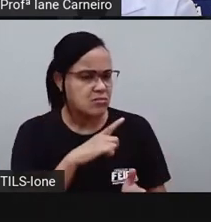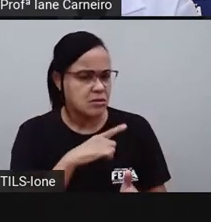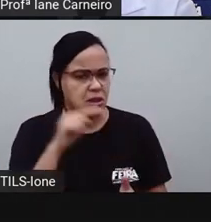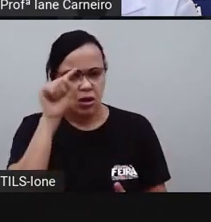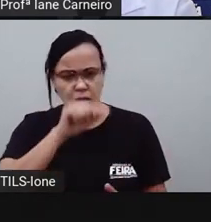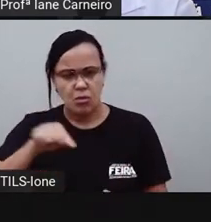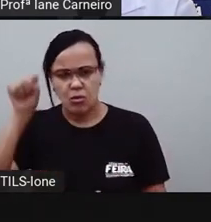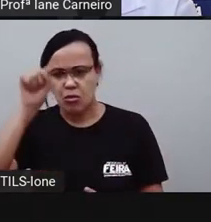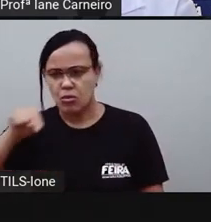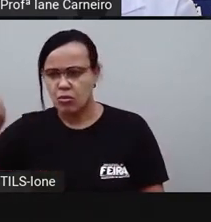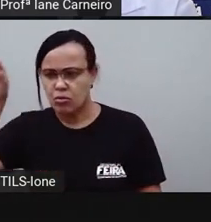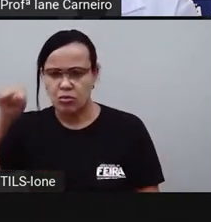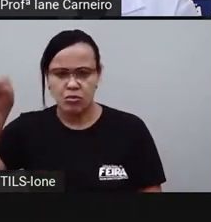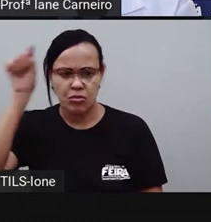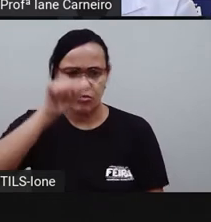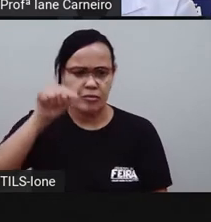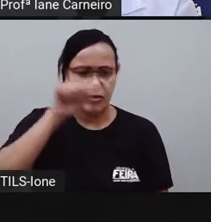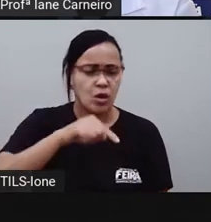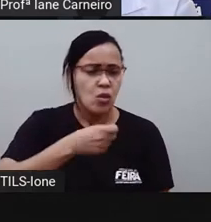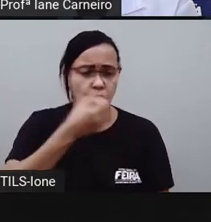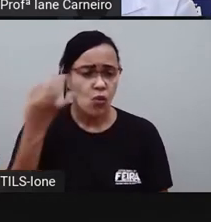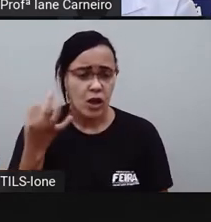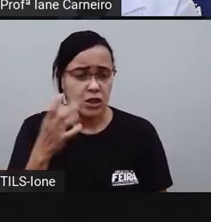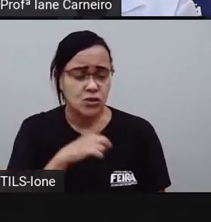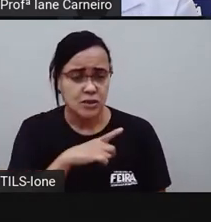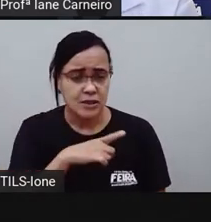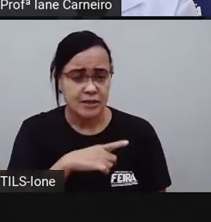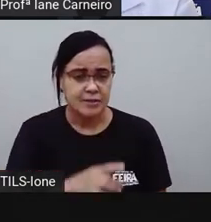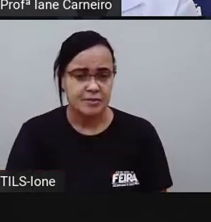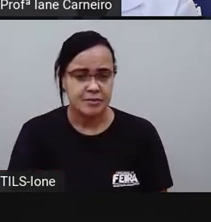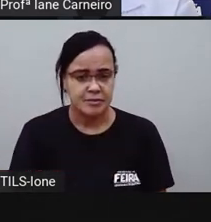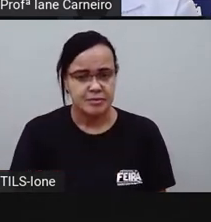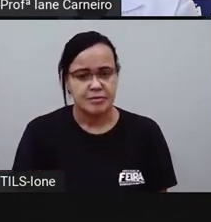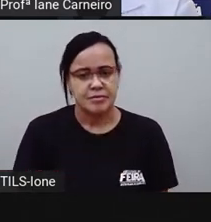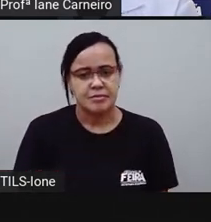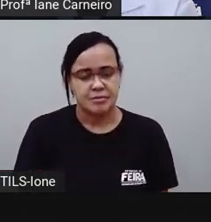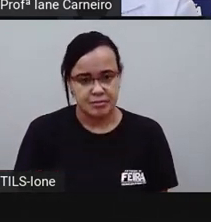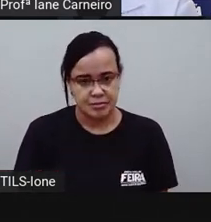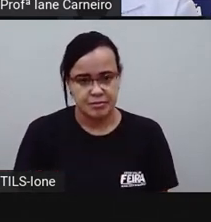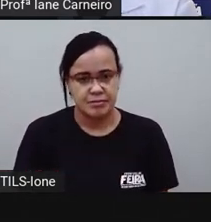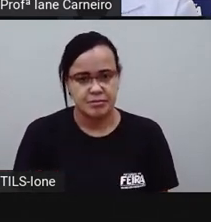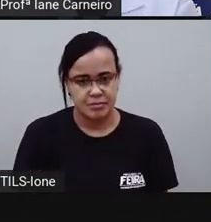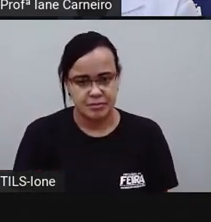dizer? Esse aqui é um círculo. Onde mais? Outro.